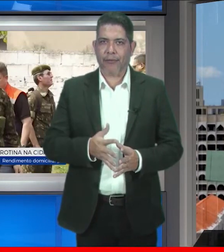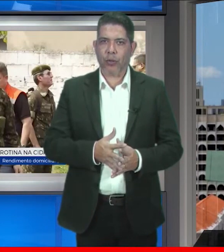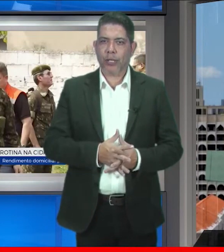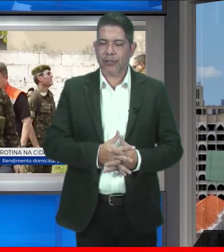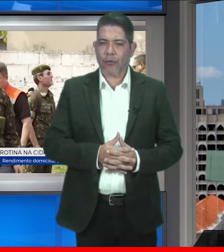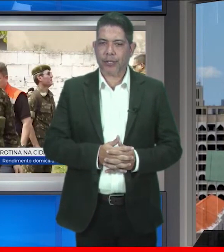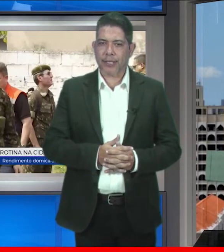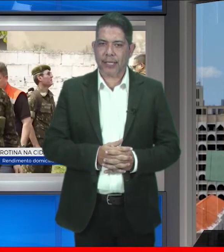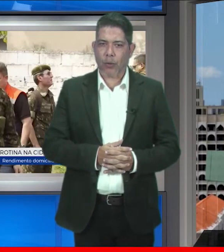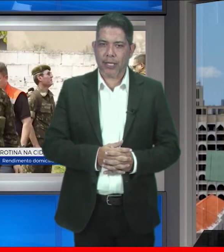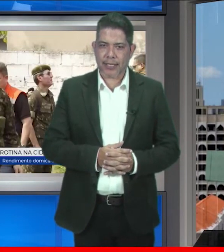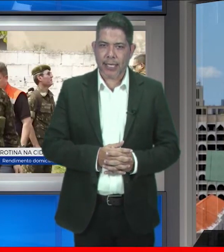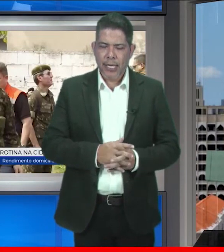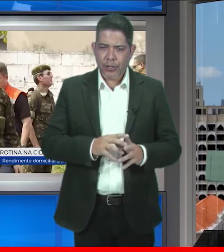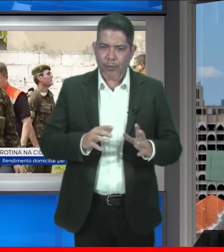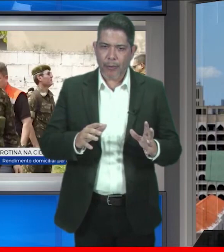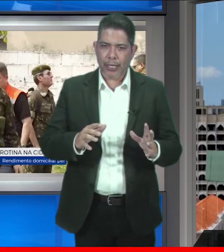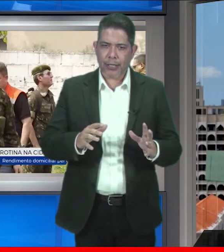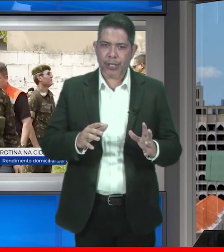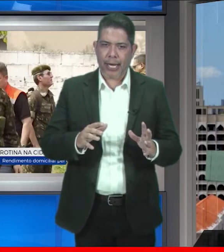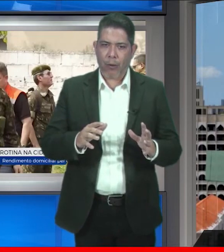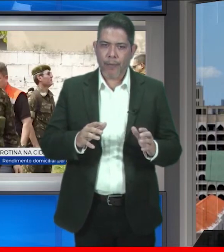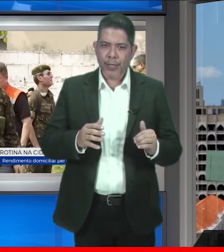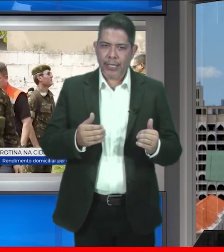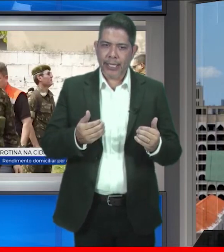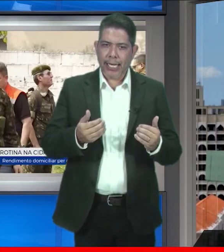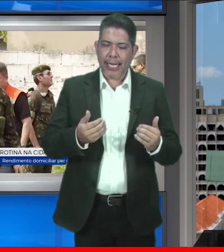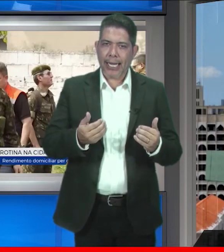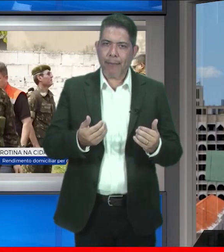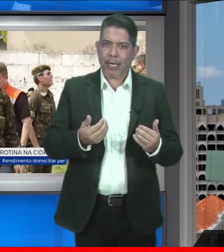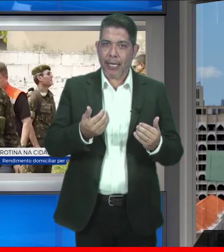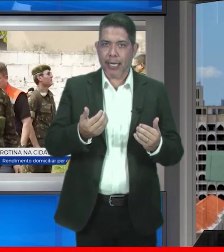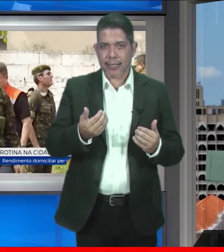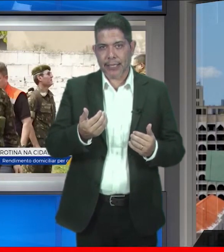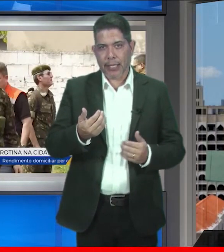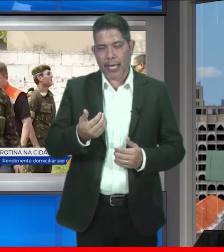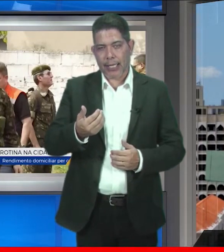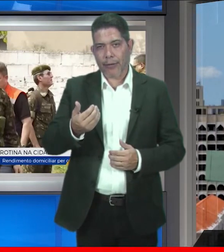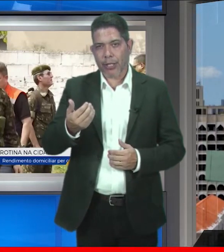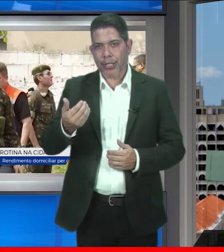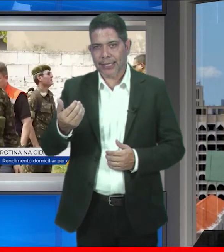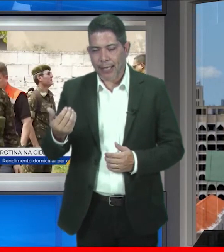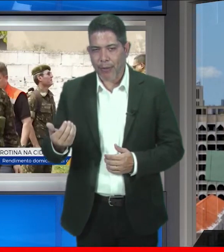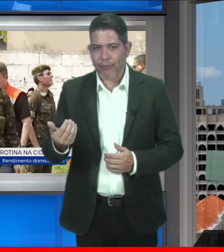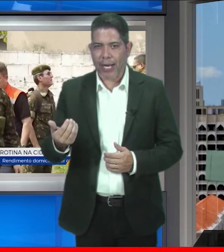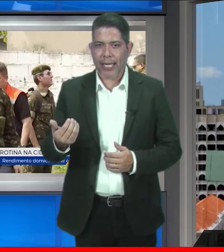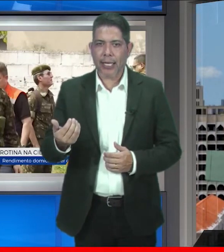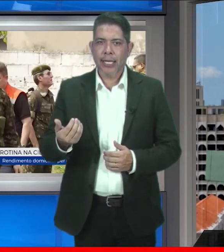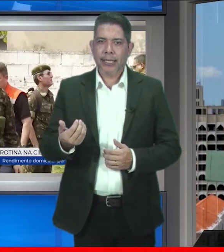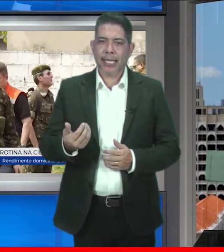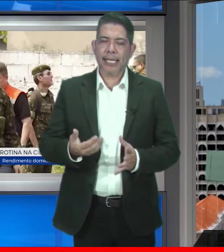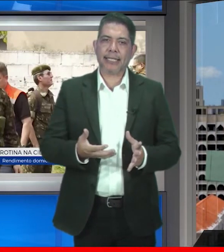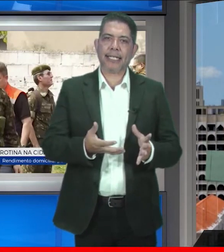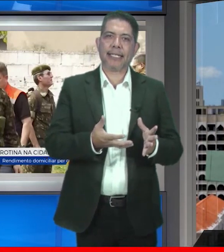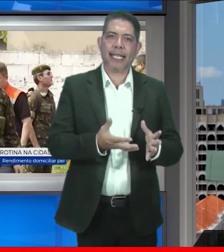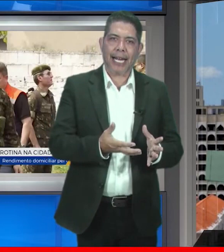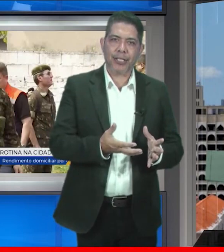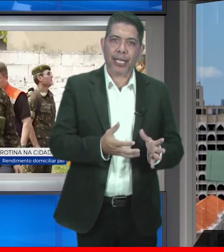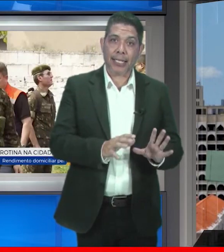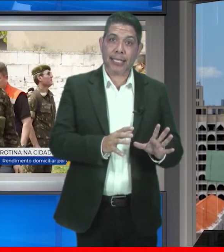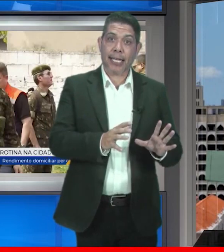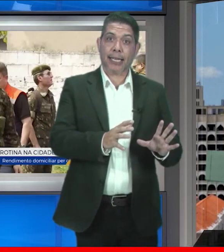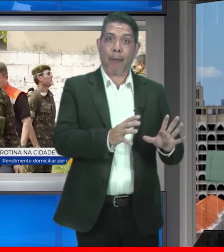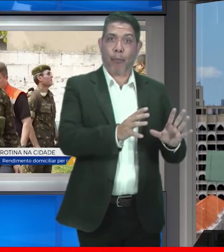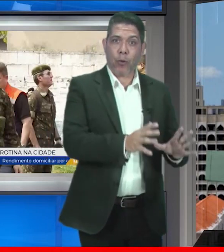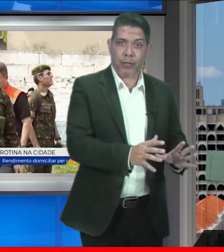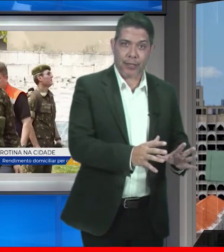Guarda Civil e das Forças de Segurança de uma maneira geral. E é claro que a gente sempre fala da necessidade.